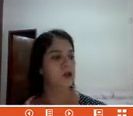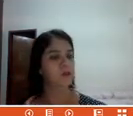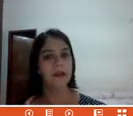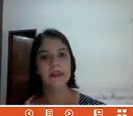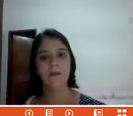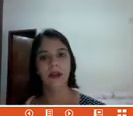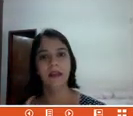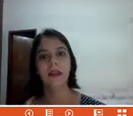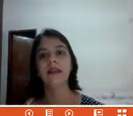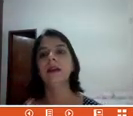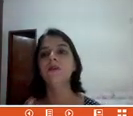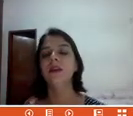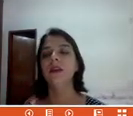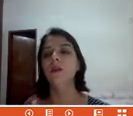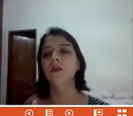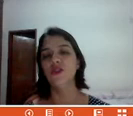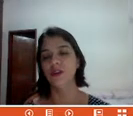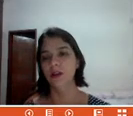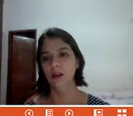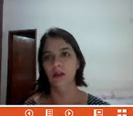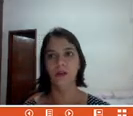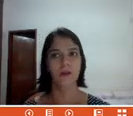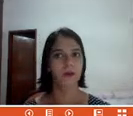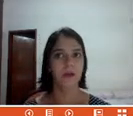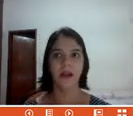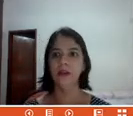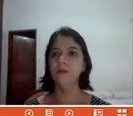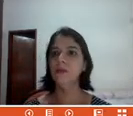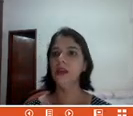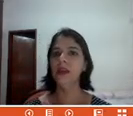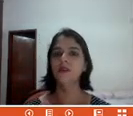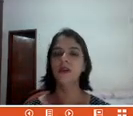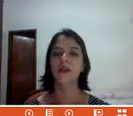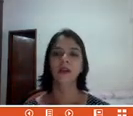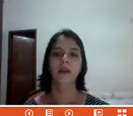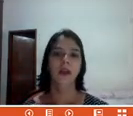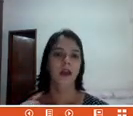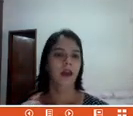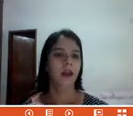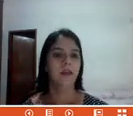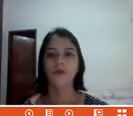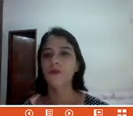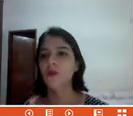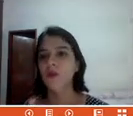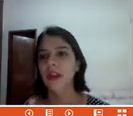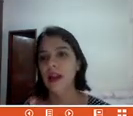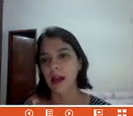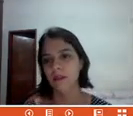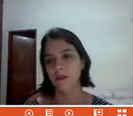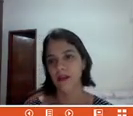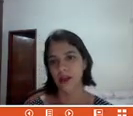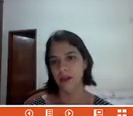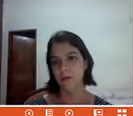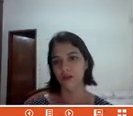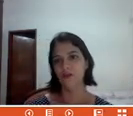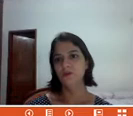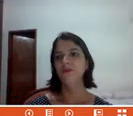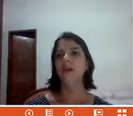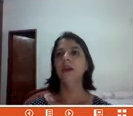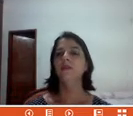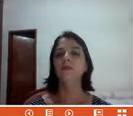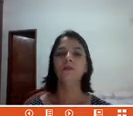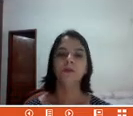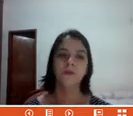gente pode perceber até então que hoje toda propaganda política, todo comunicado que vem diretamente